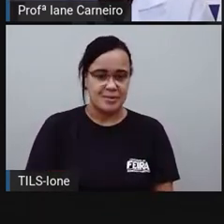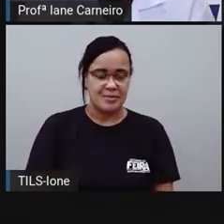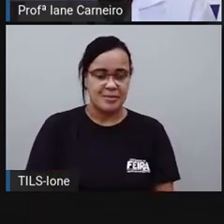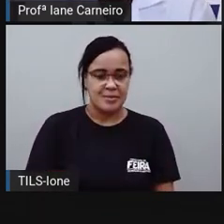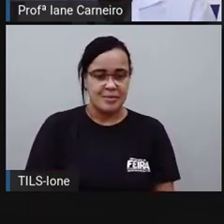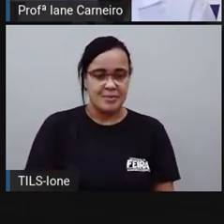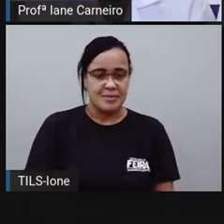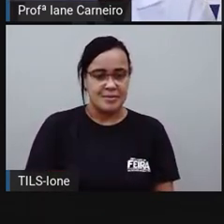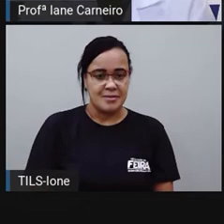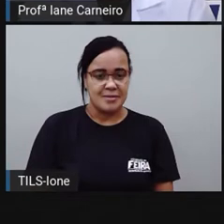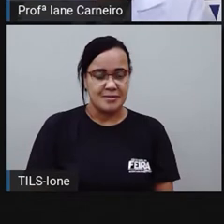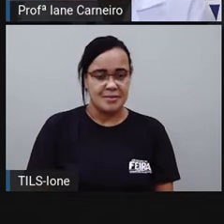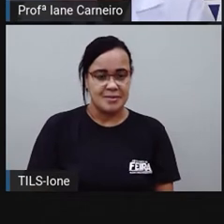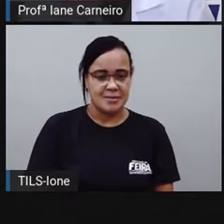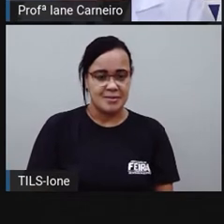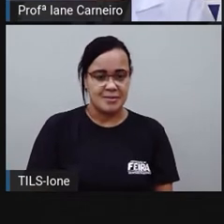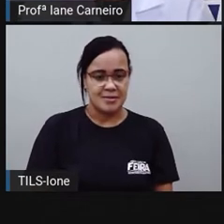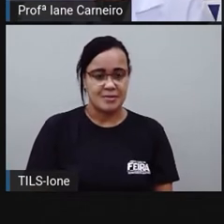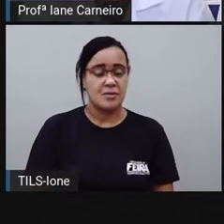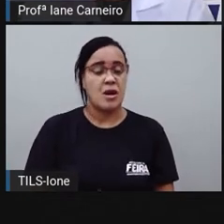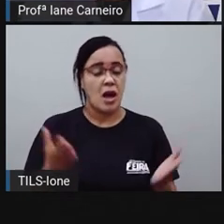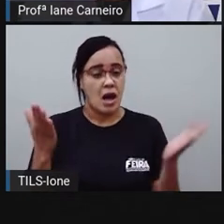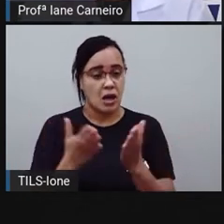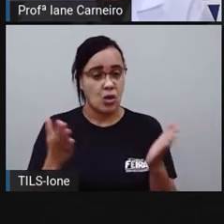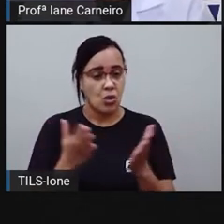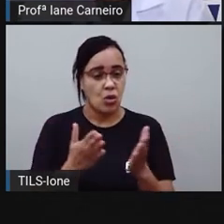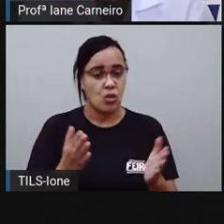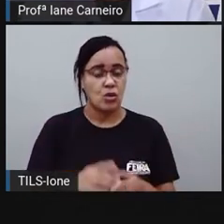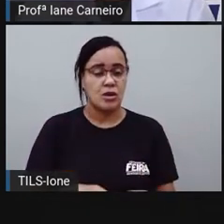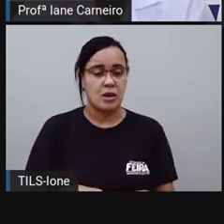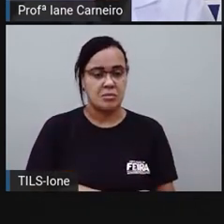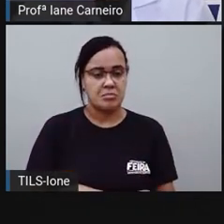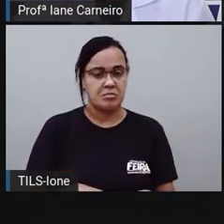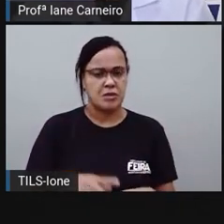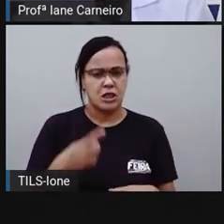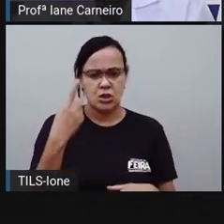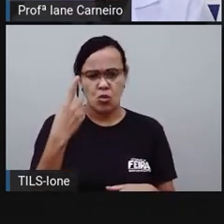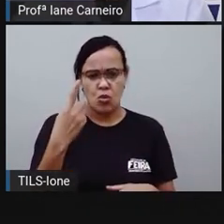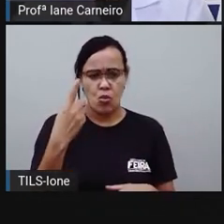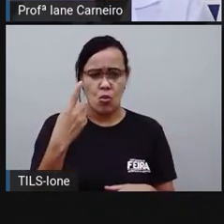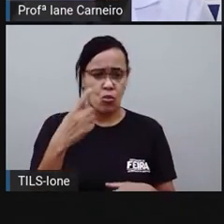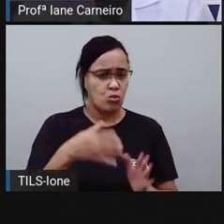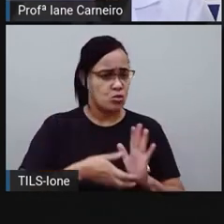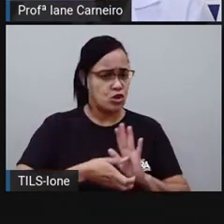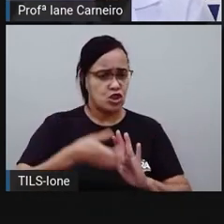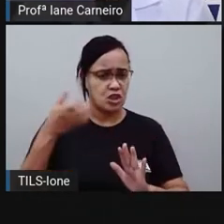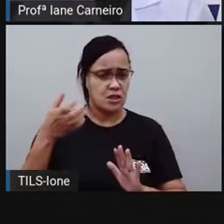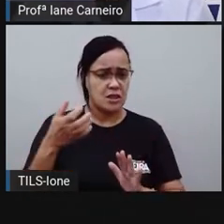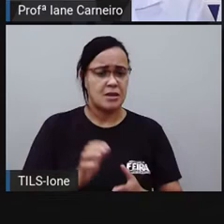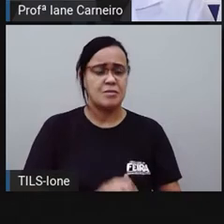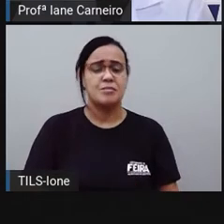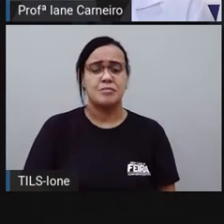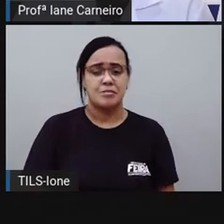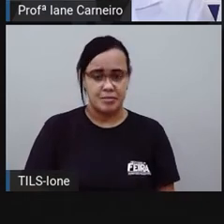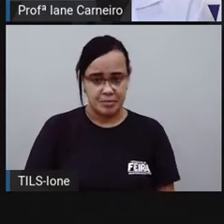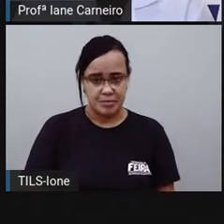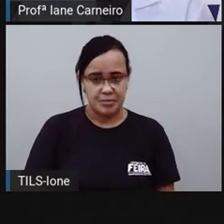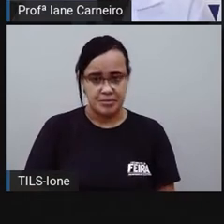faça, retire um palito. Ó, a Pro vai fazer aqui, vai tirar um palito,